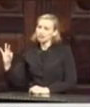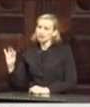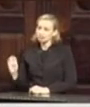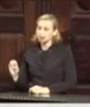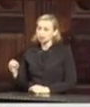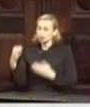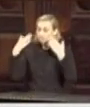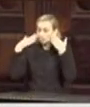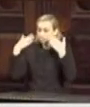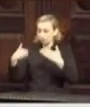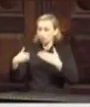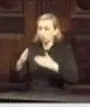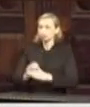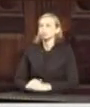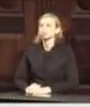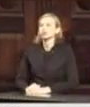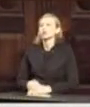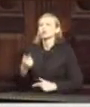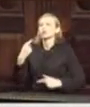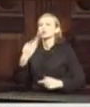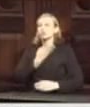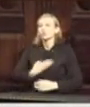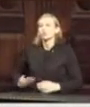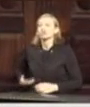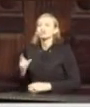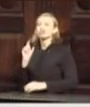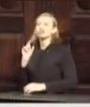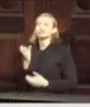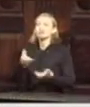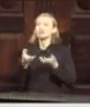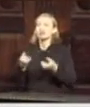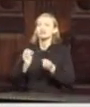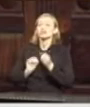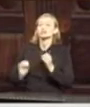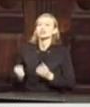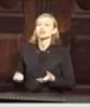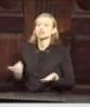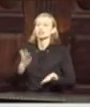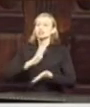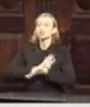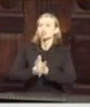central. O que o governo quer fazer é acabar de vez